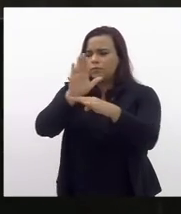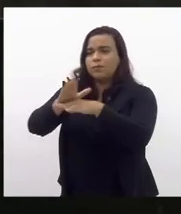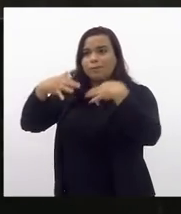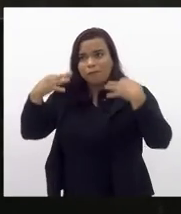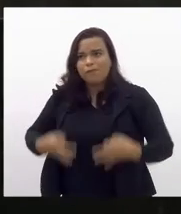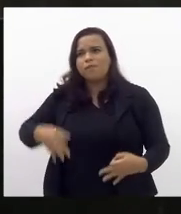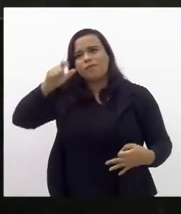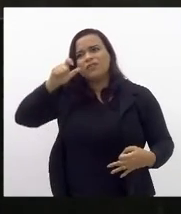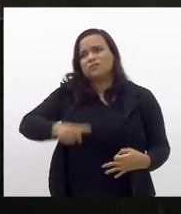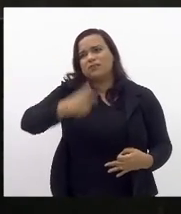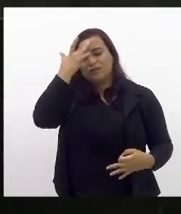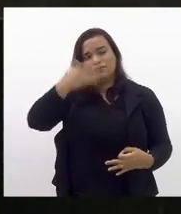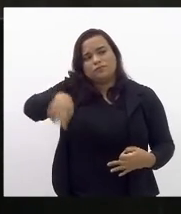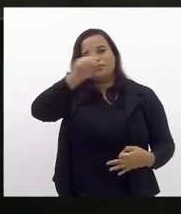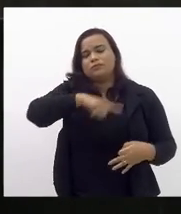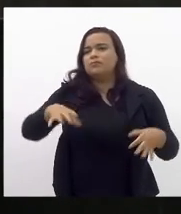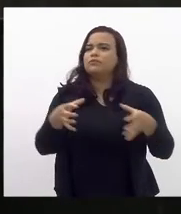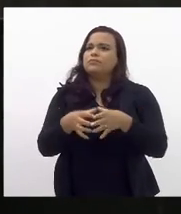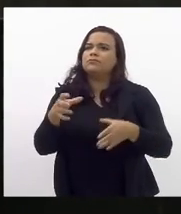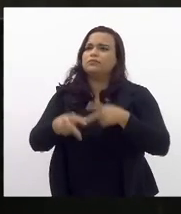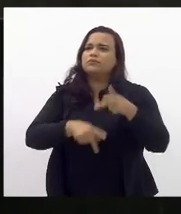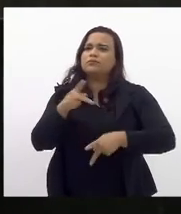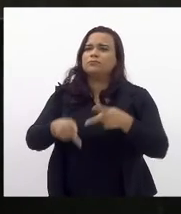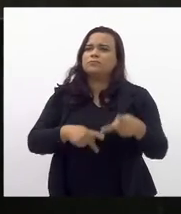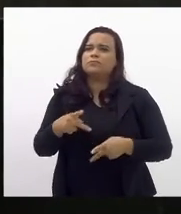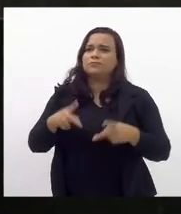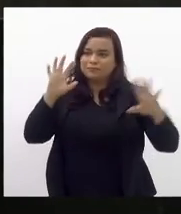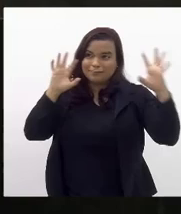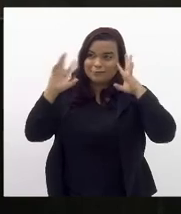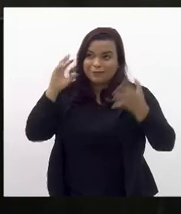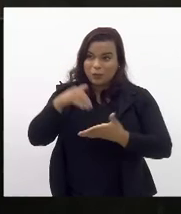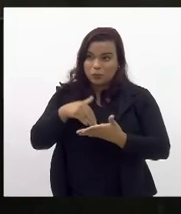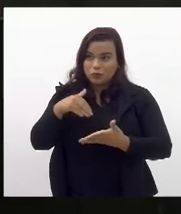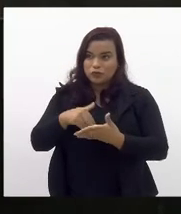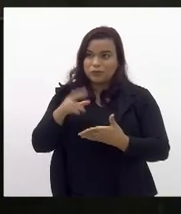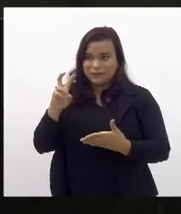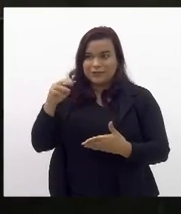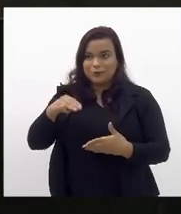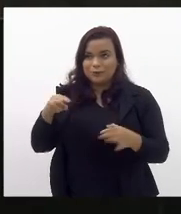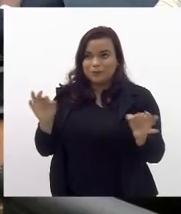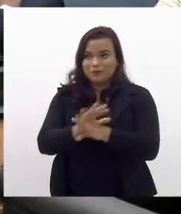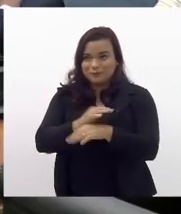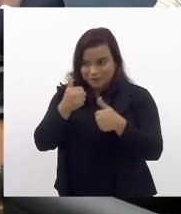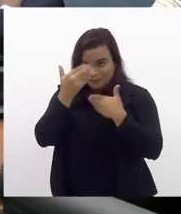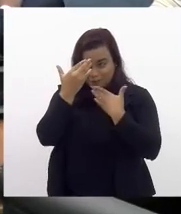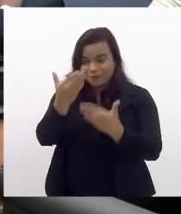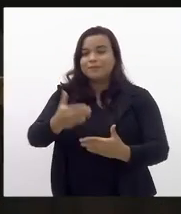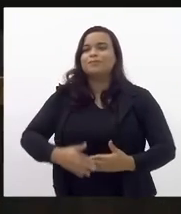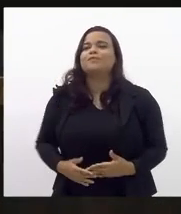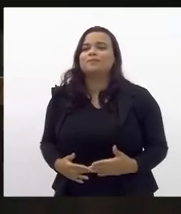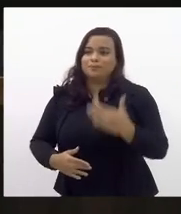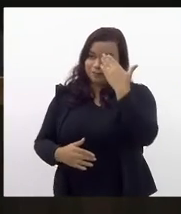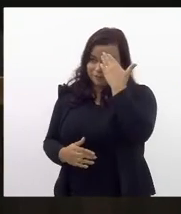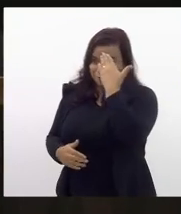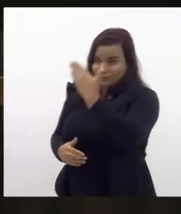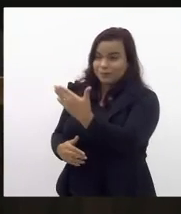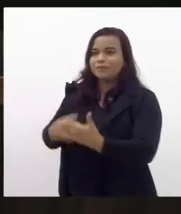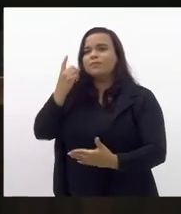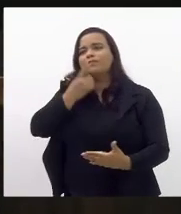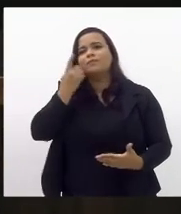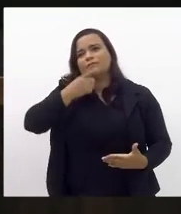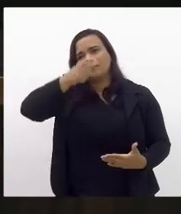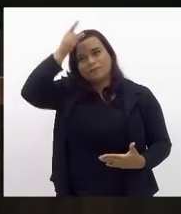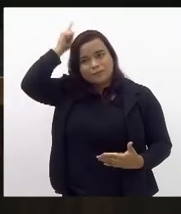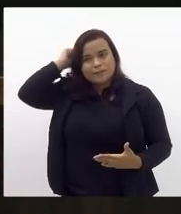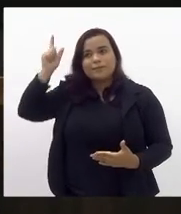os interesses do nosso povo. Essa é a última reflexão, fico aqui nos meus 5 minutos. Muito obrigado. Agradecendo ao deputado Luiz